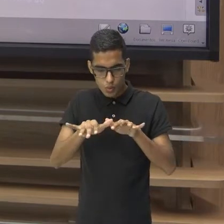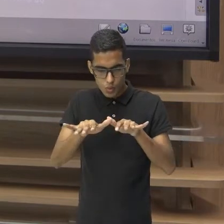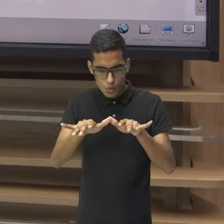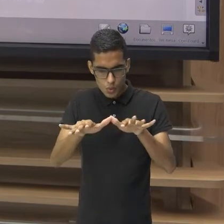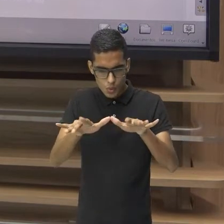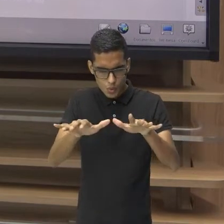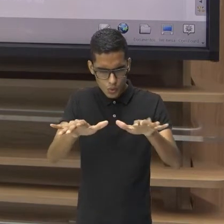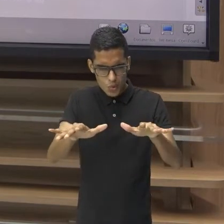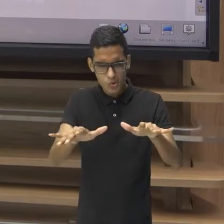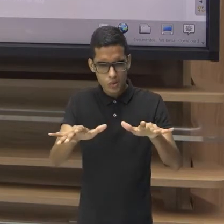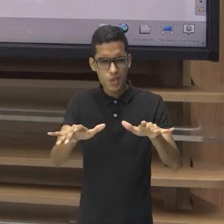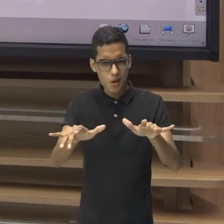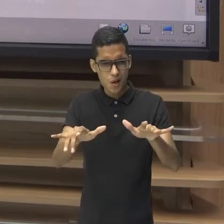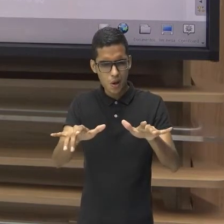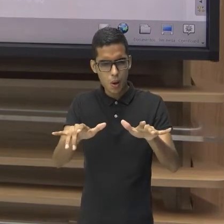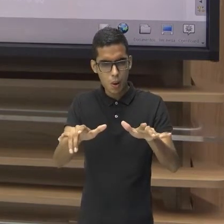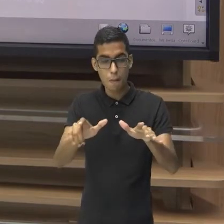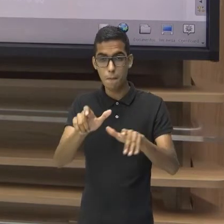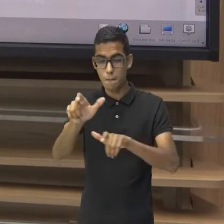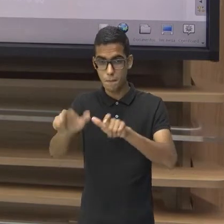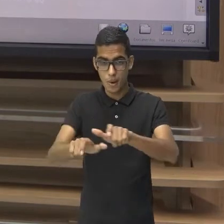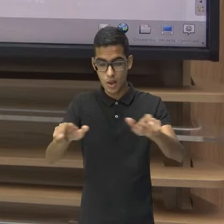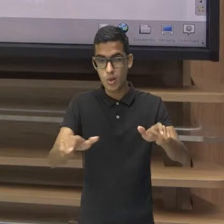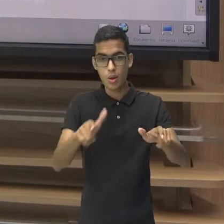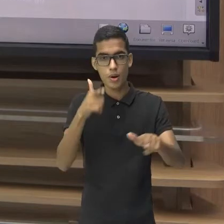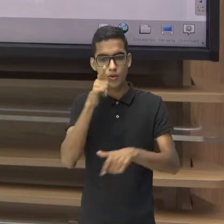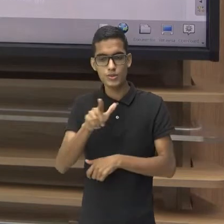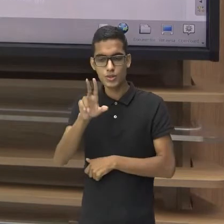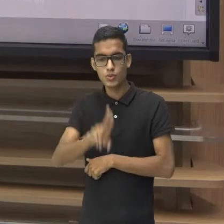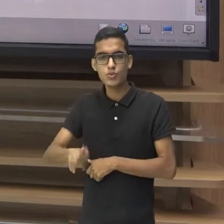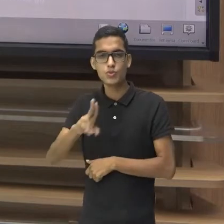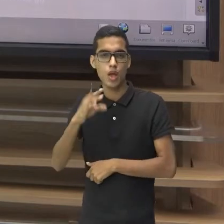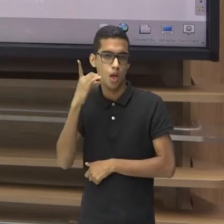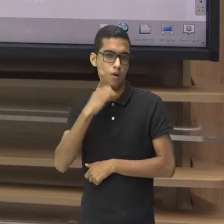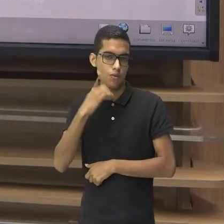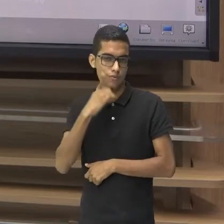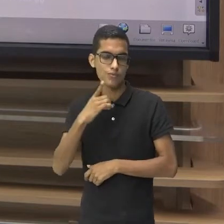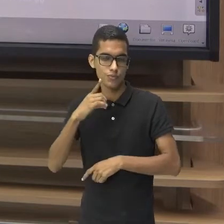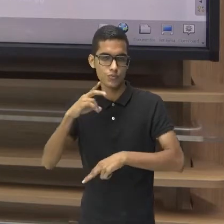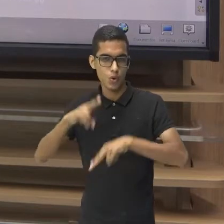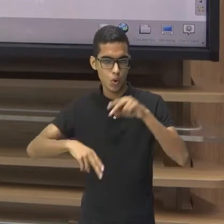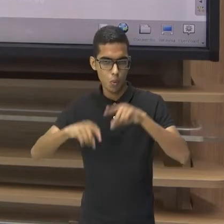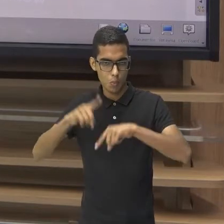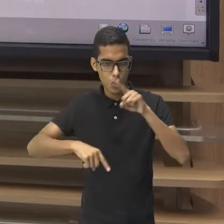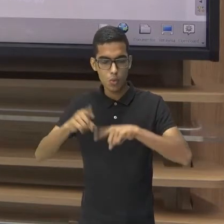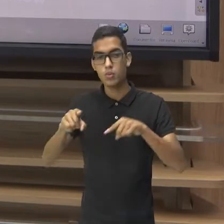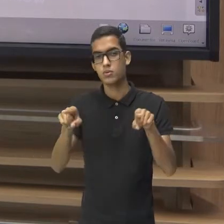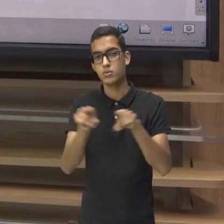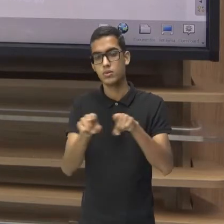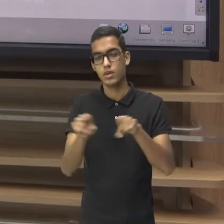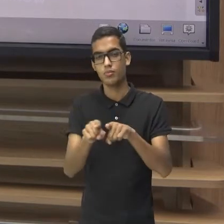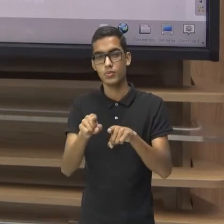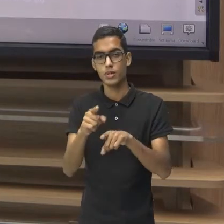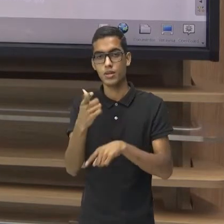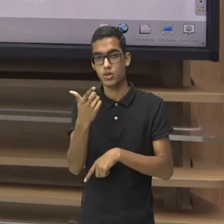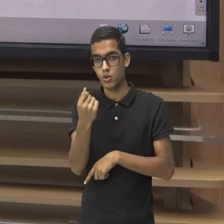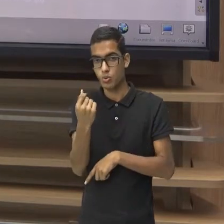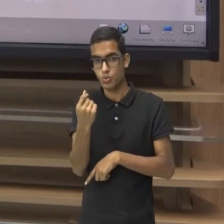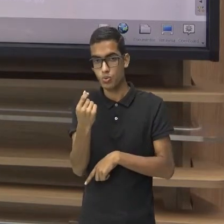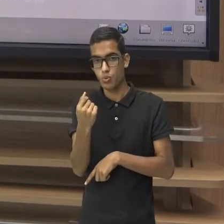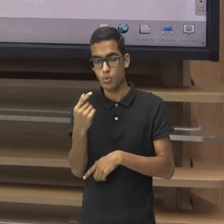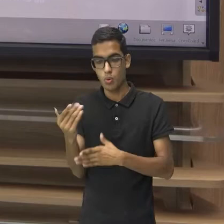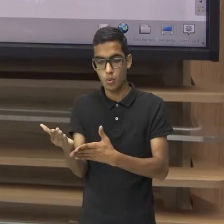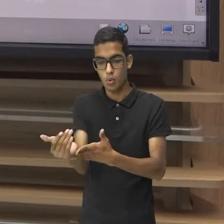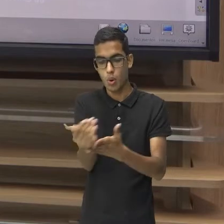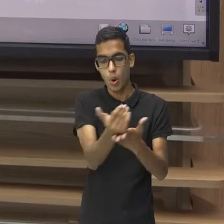para consumir esse produto e trazer lucro para essas empresas. Para Adorno